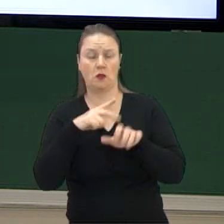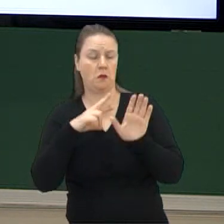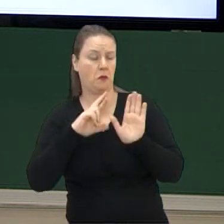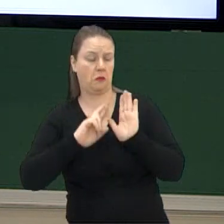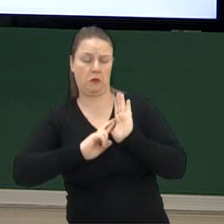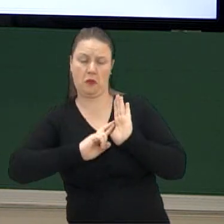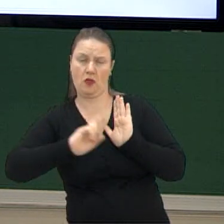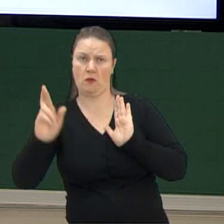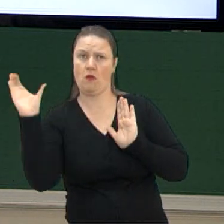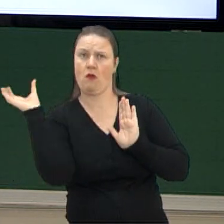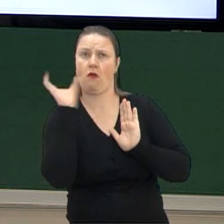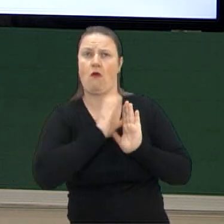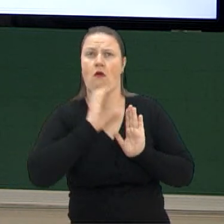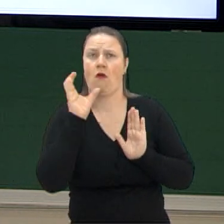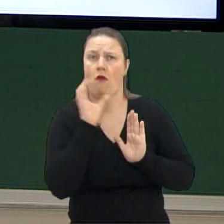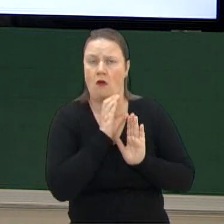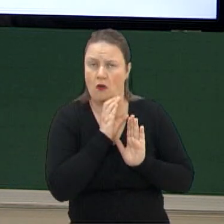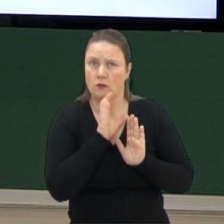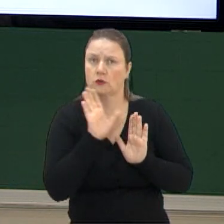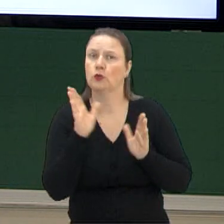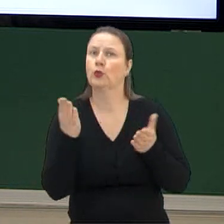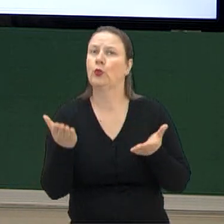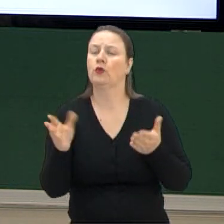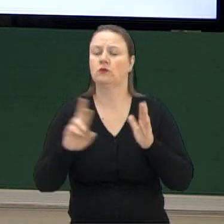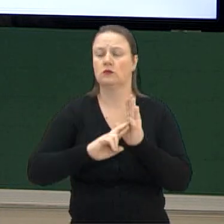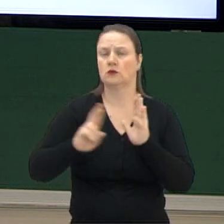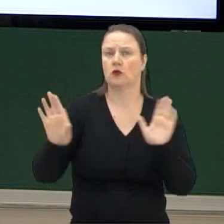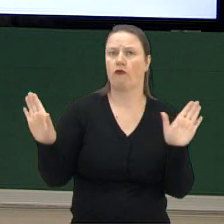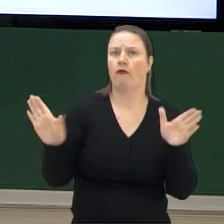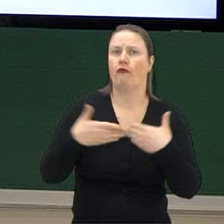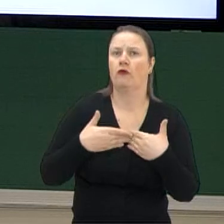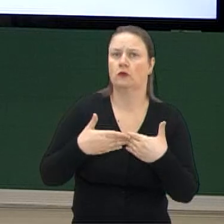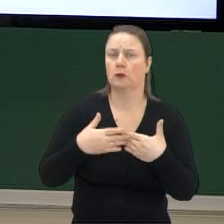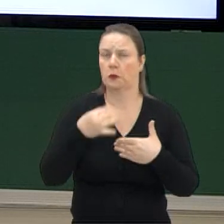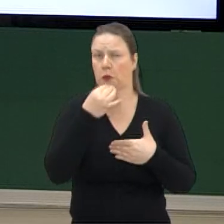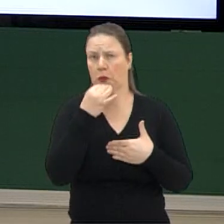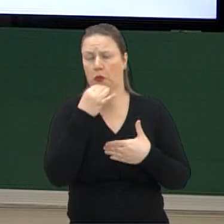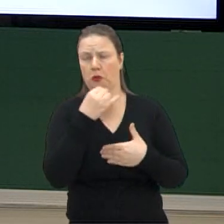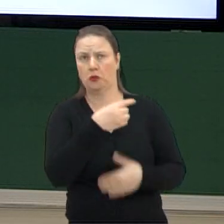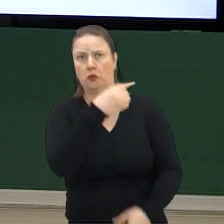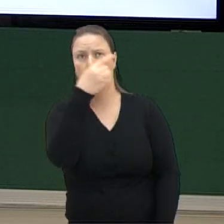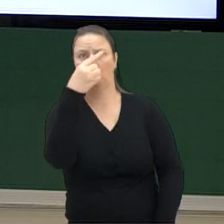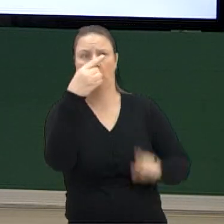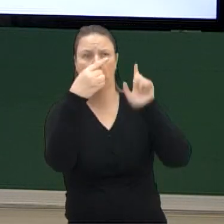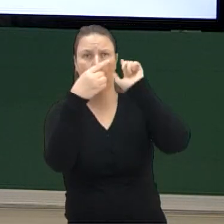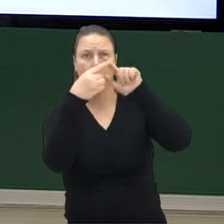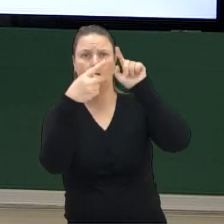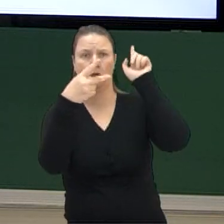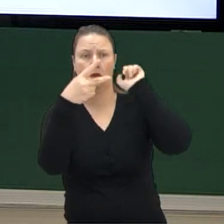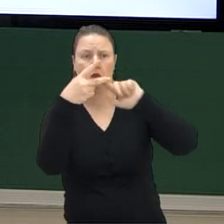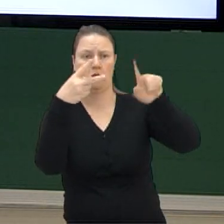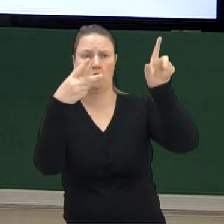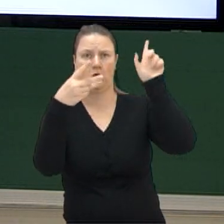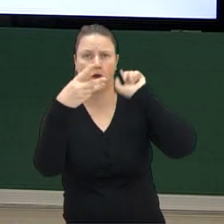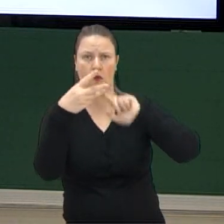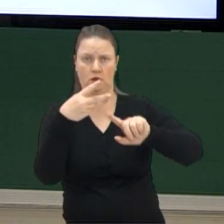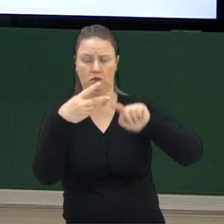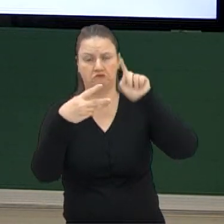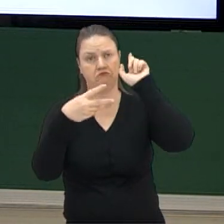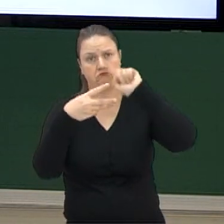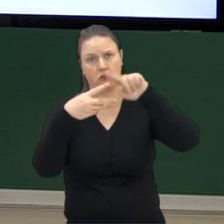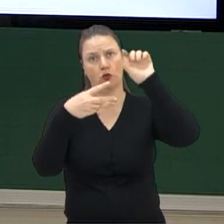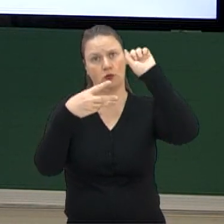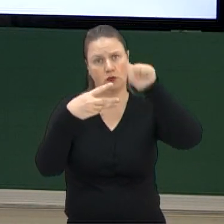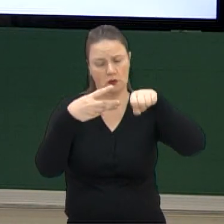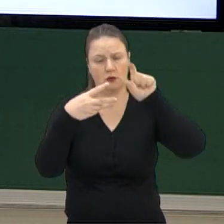fechada. O que é essa resposta fechada? Aquela resposta de opções. Então, normalmente, as opções são